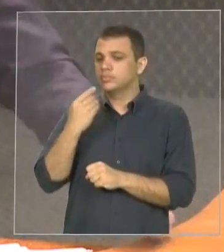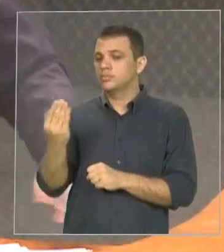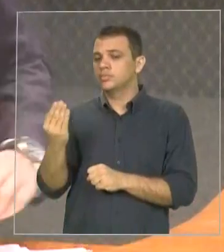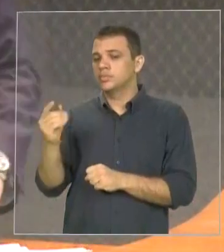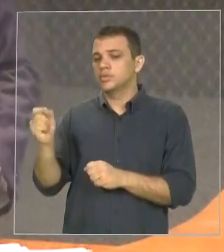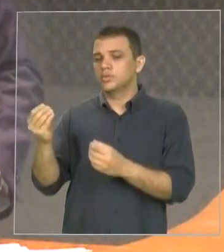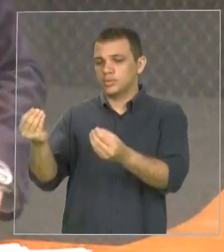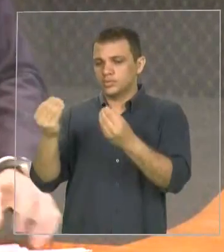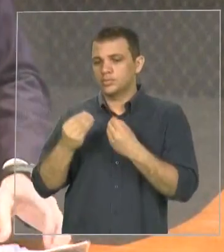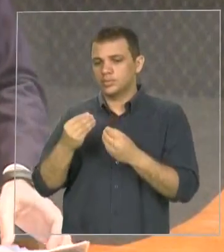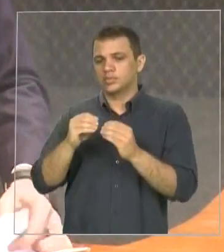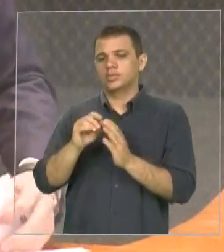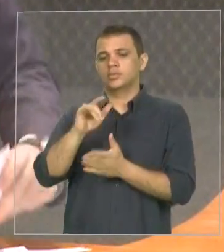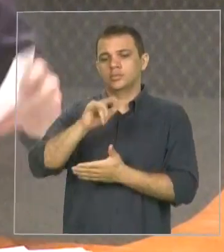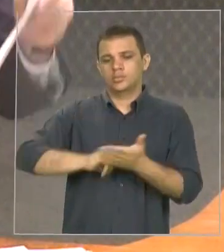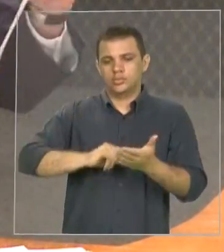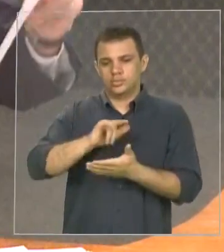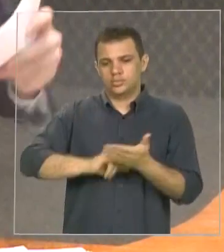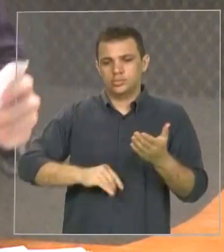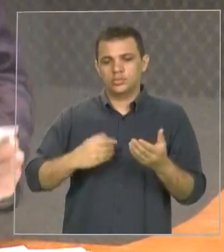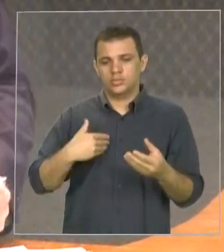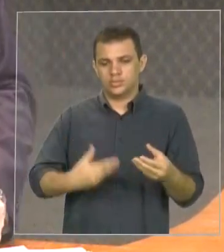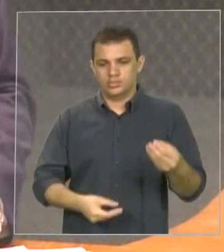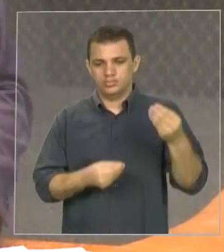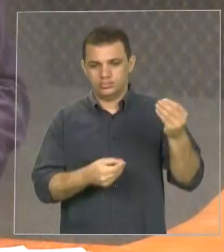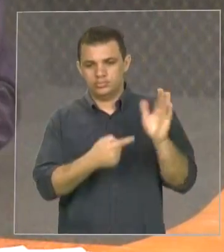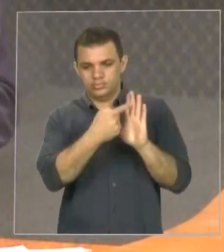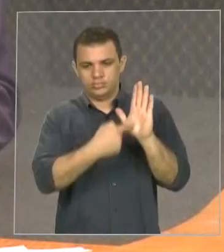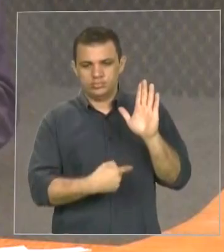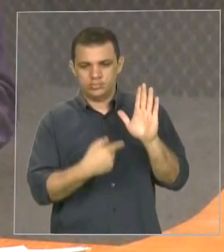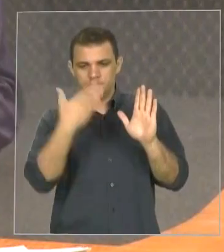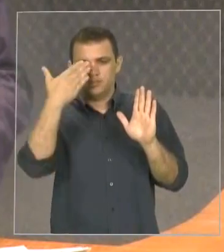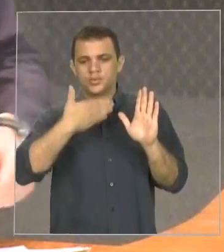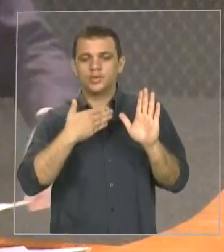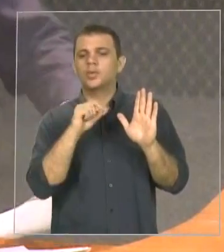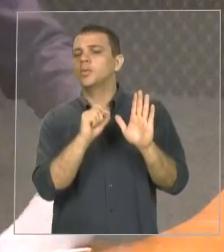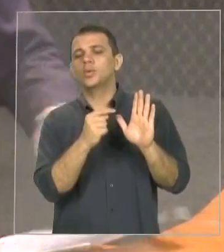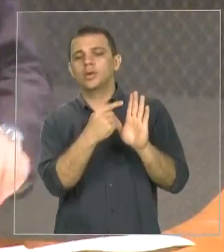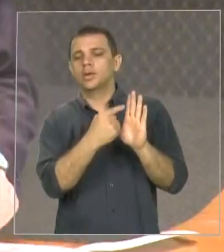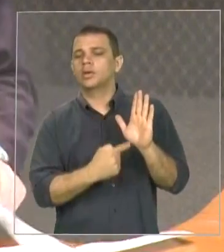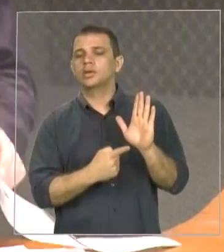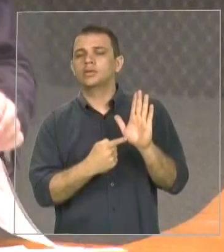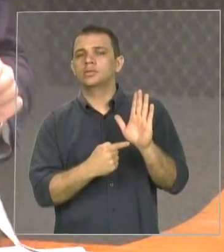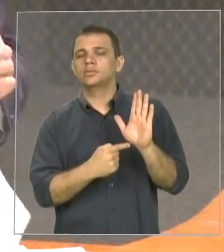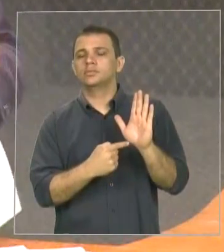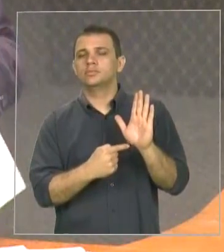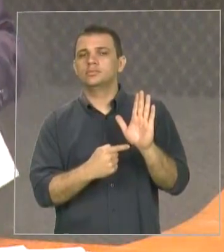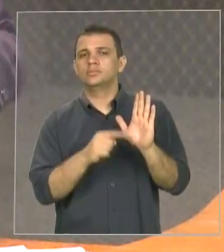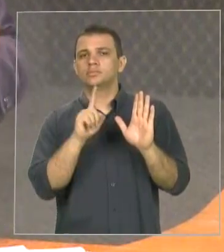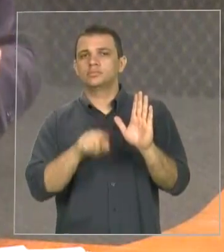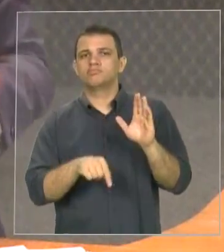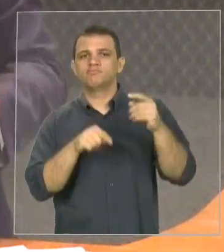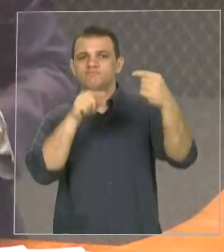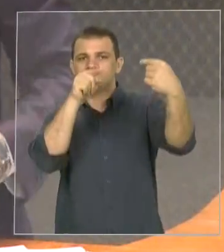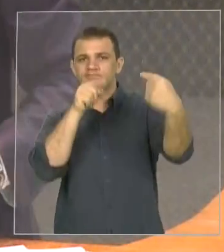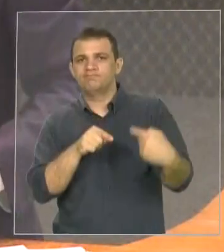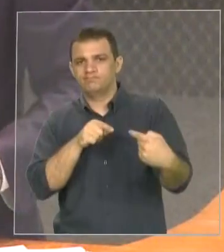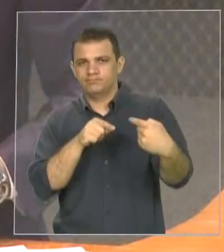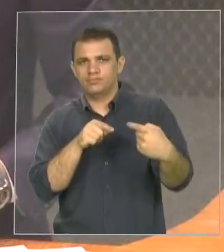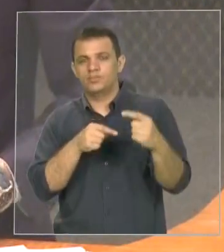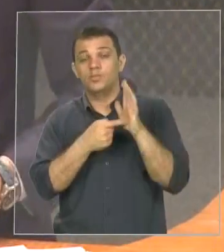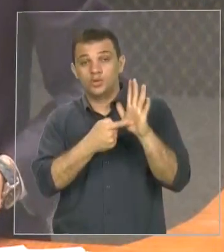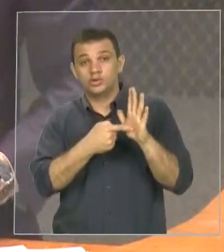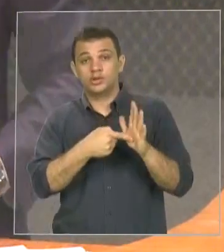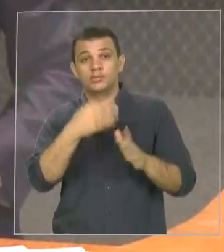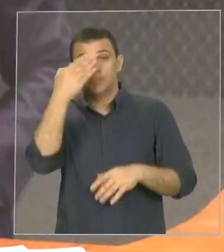documento que está aqui em minhas mãos e que contesta de forma técnica e de